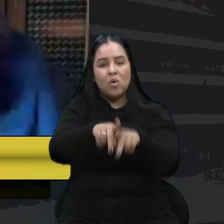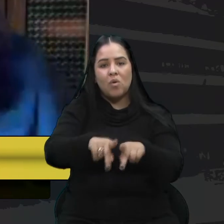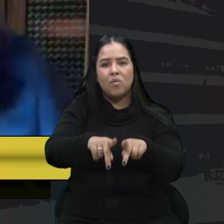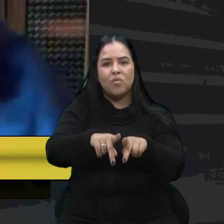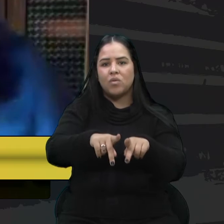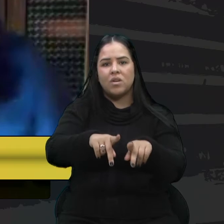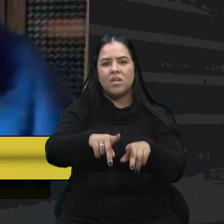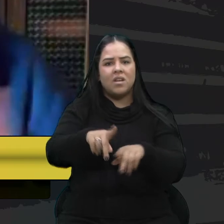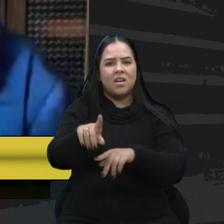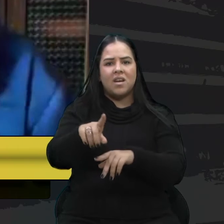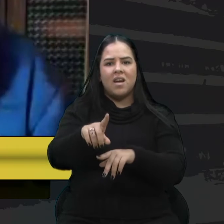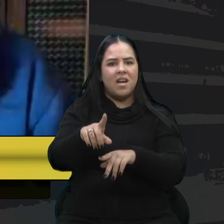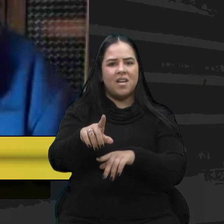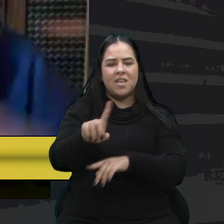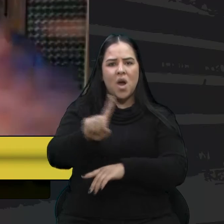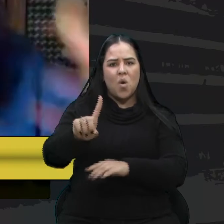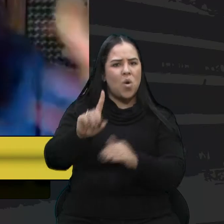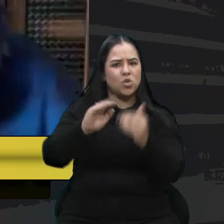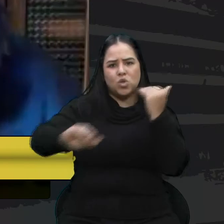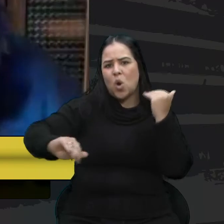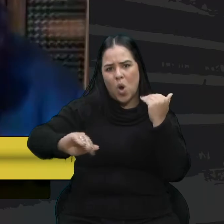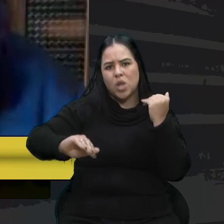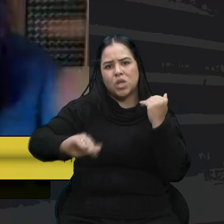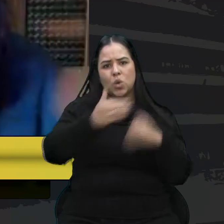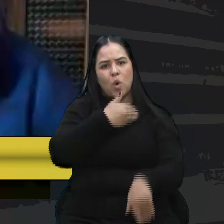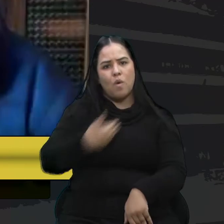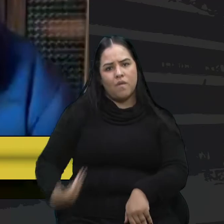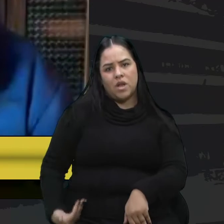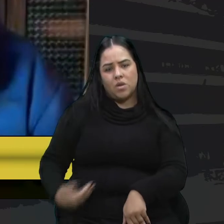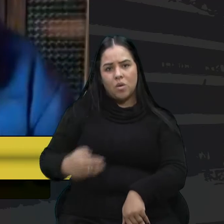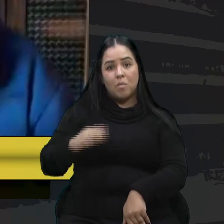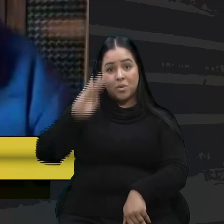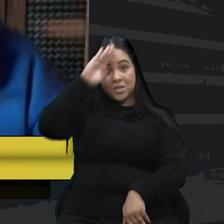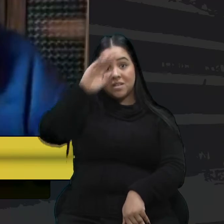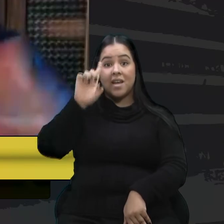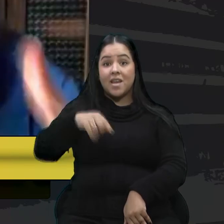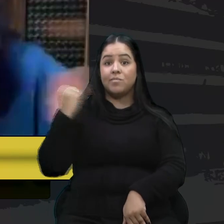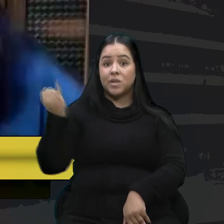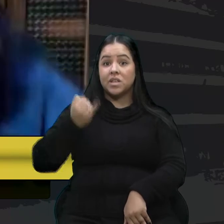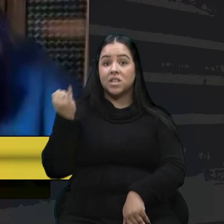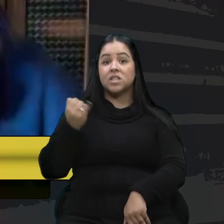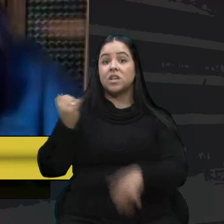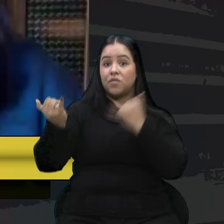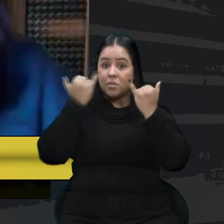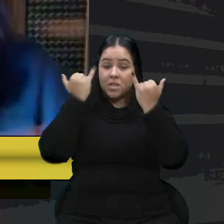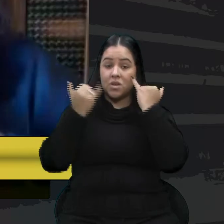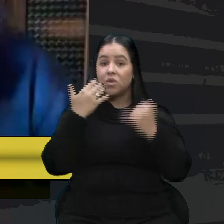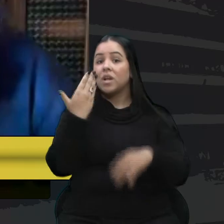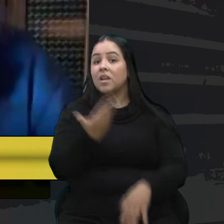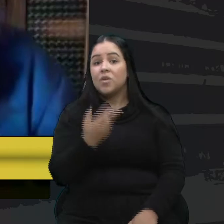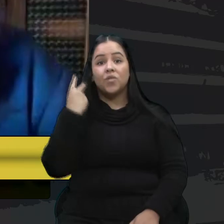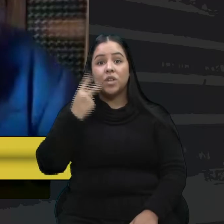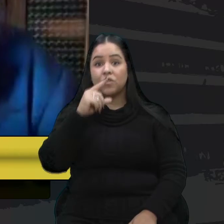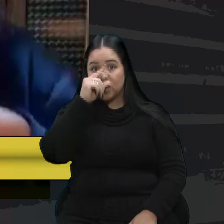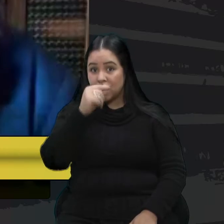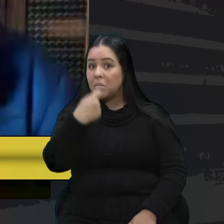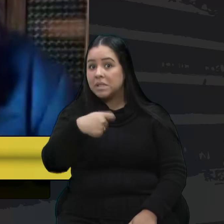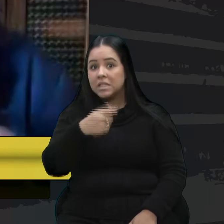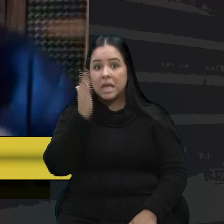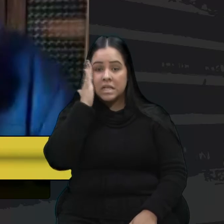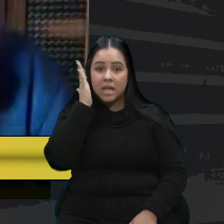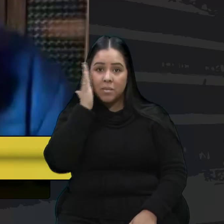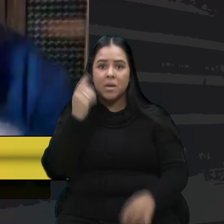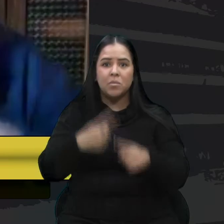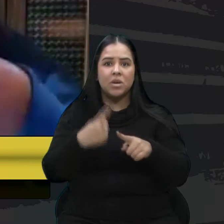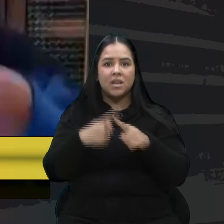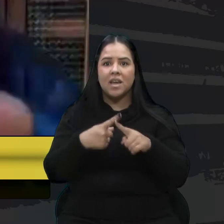o governo Bolsonaro. Então, acho que esse dado é importante o vereador Fantinel ter. A maioria da população já entende